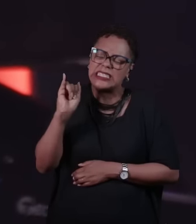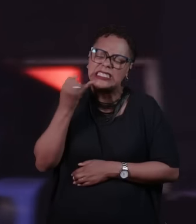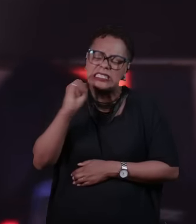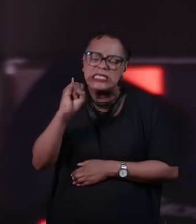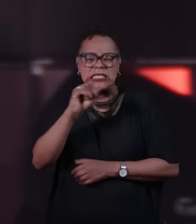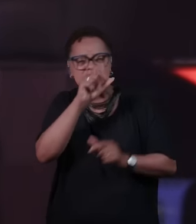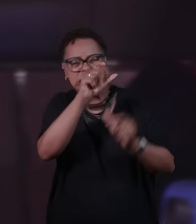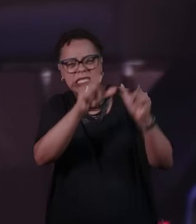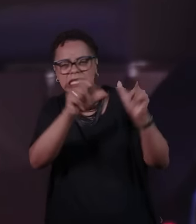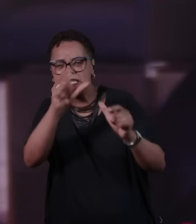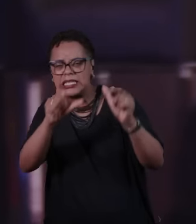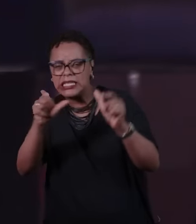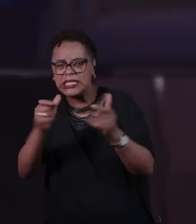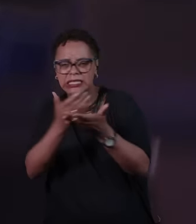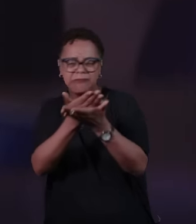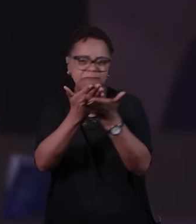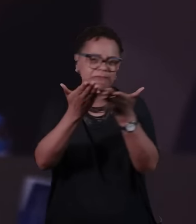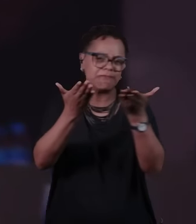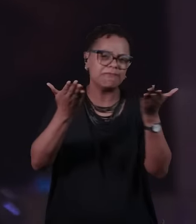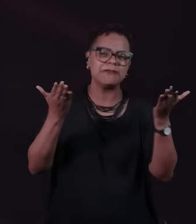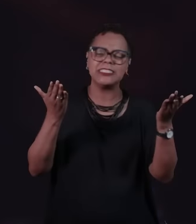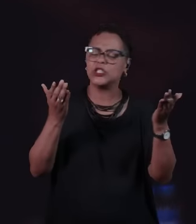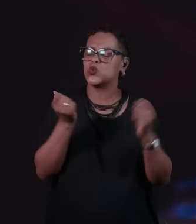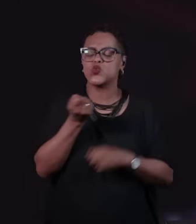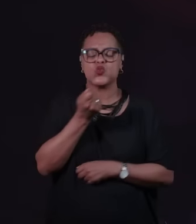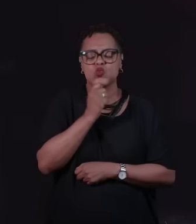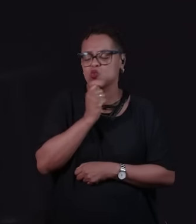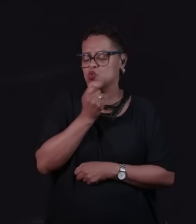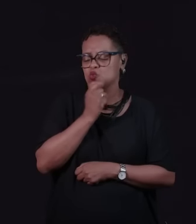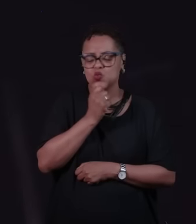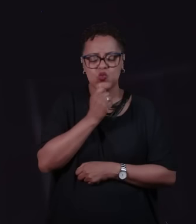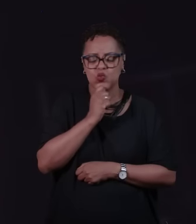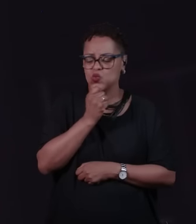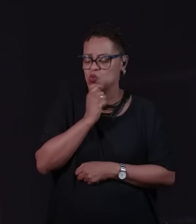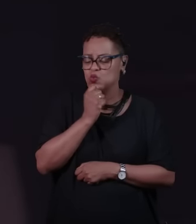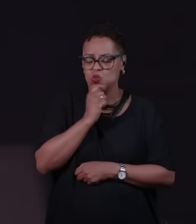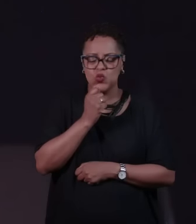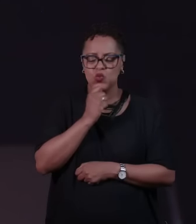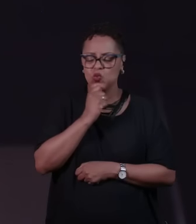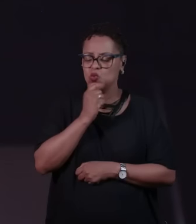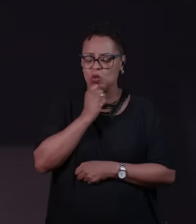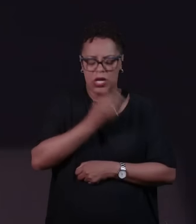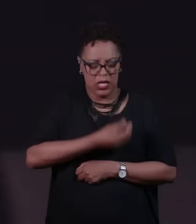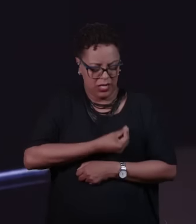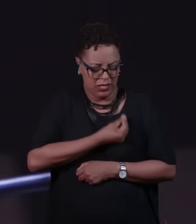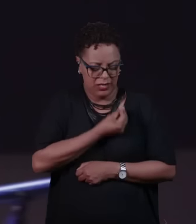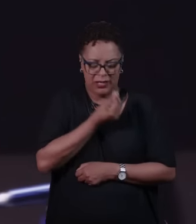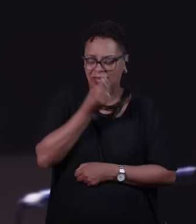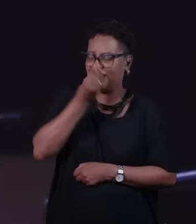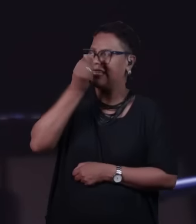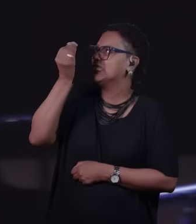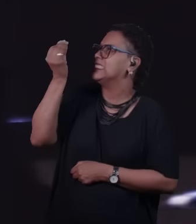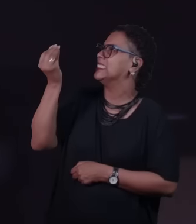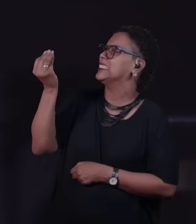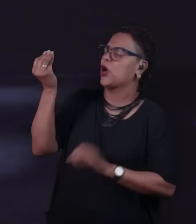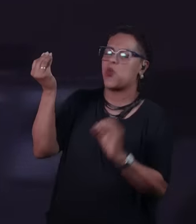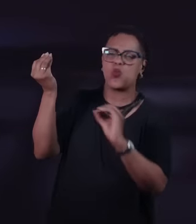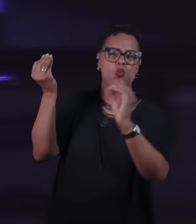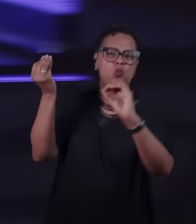que ainda não tenha entregue o seu coração para ti.